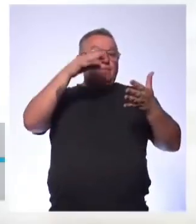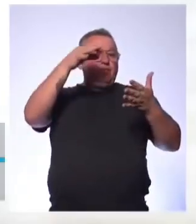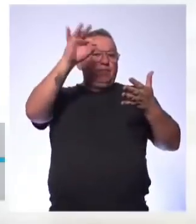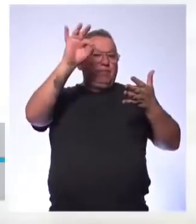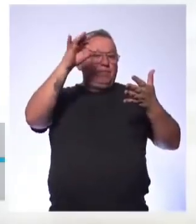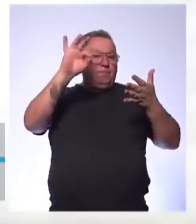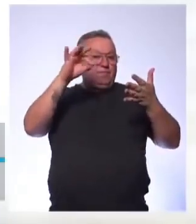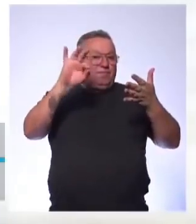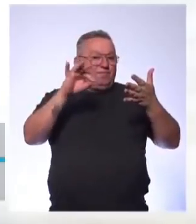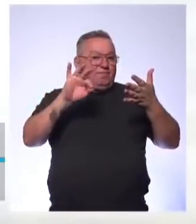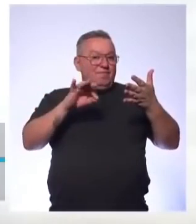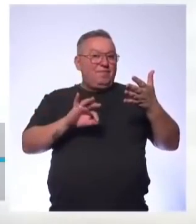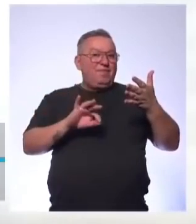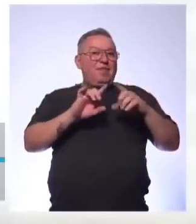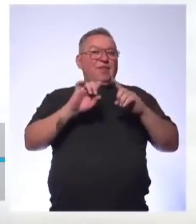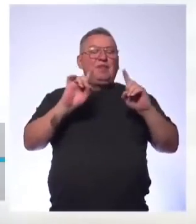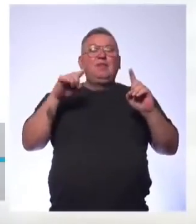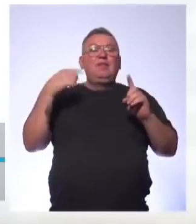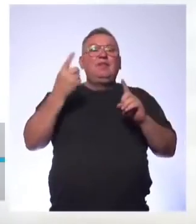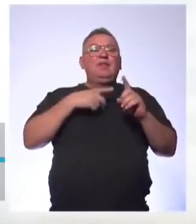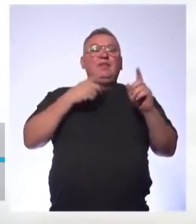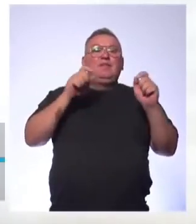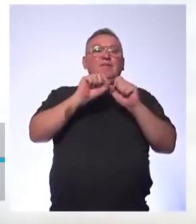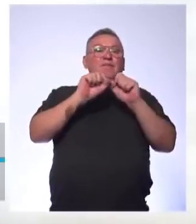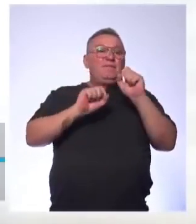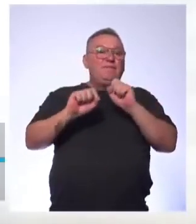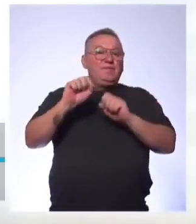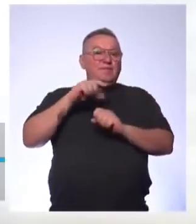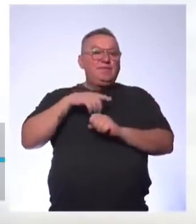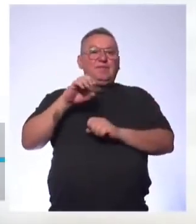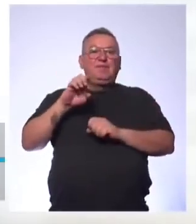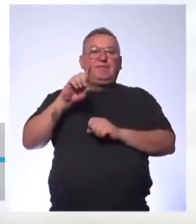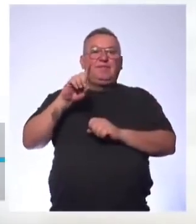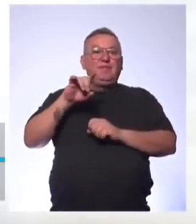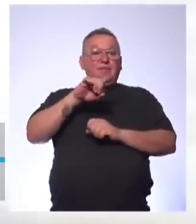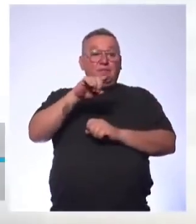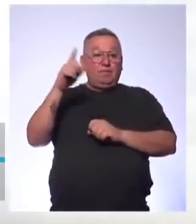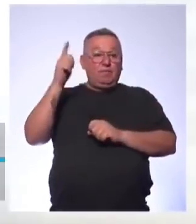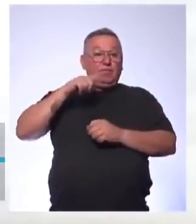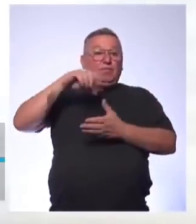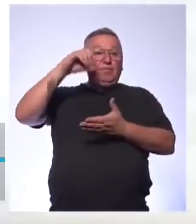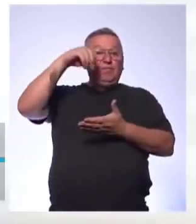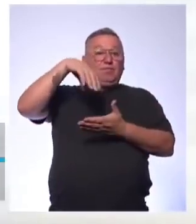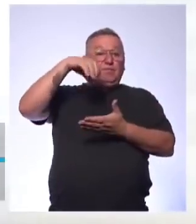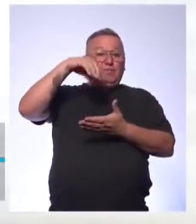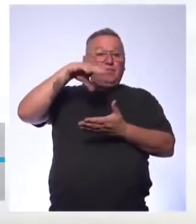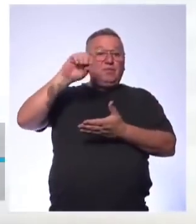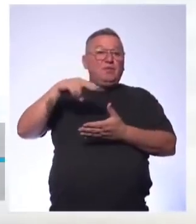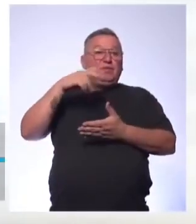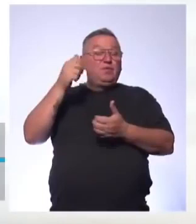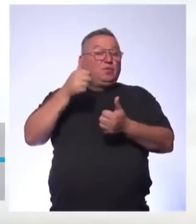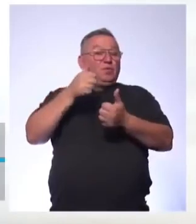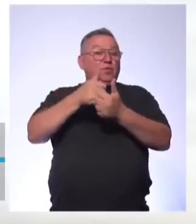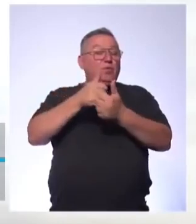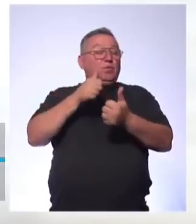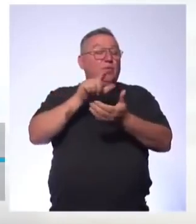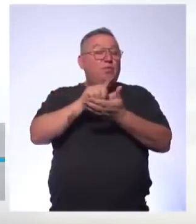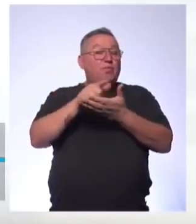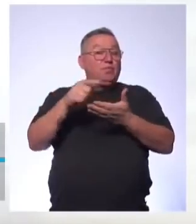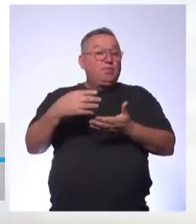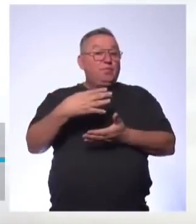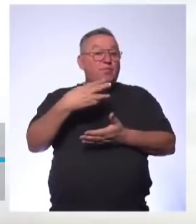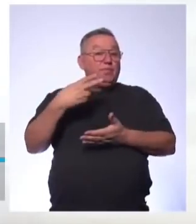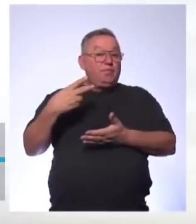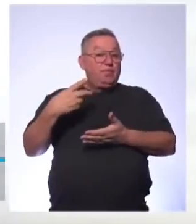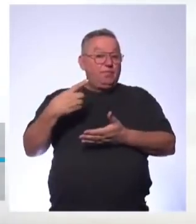detalhada do texto. Então, o que nós vamos fazer, eu e o Ed, para você dar um print ou você acompanhar lá na página 41? Nós vamos